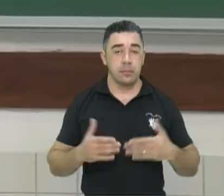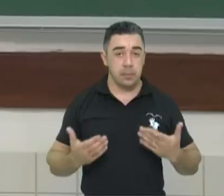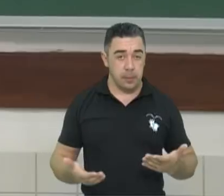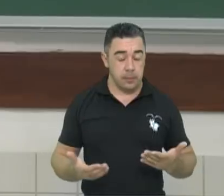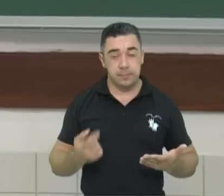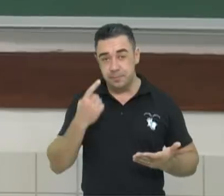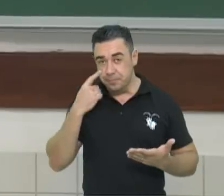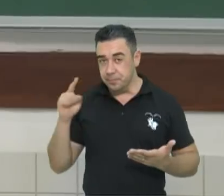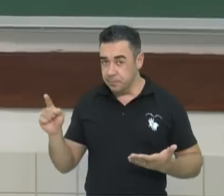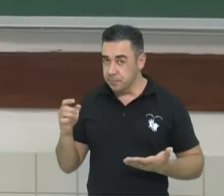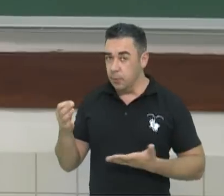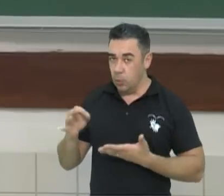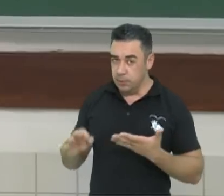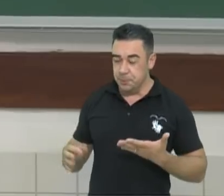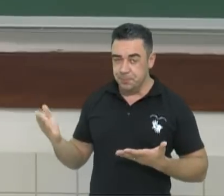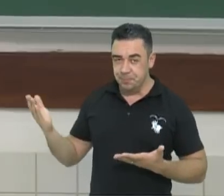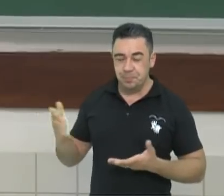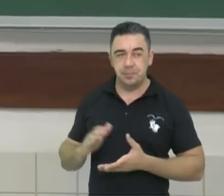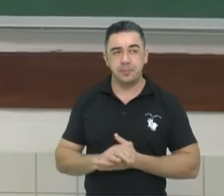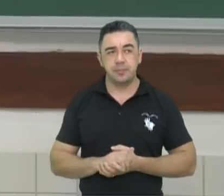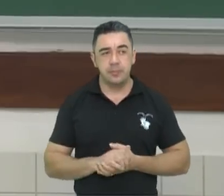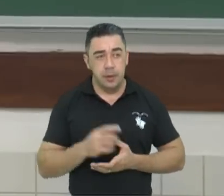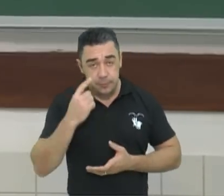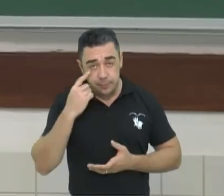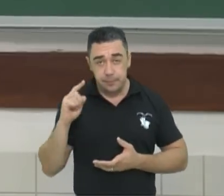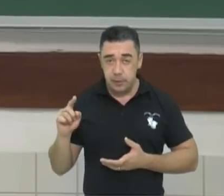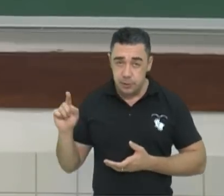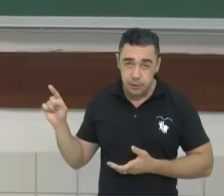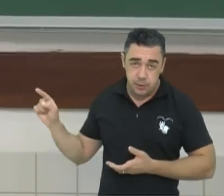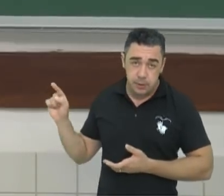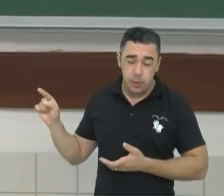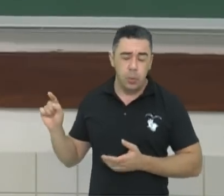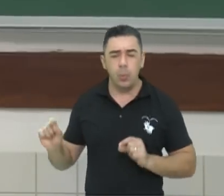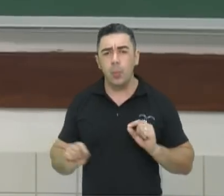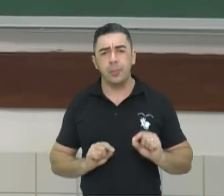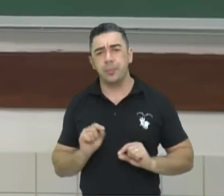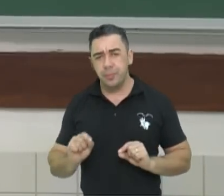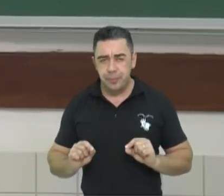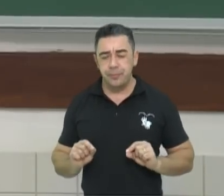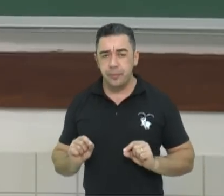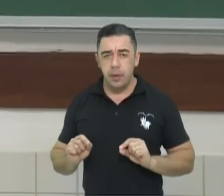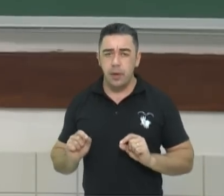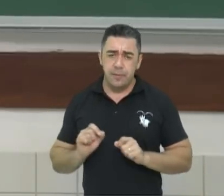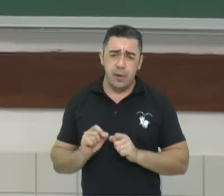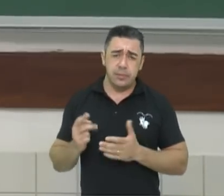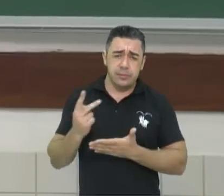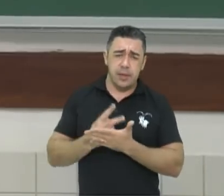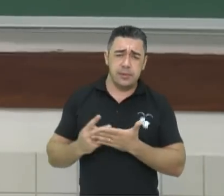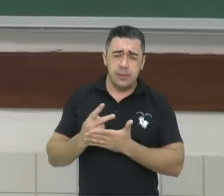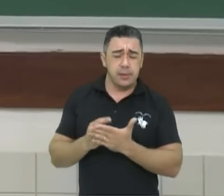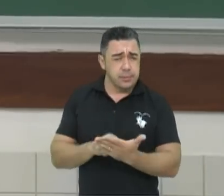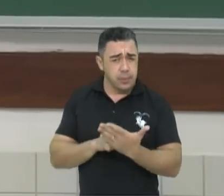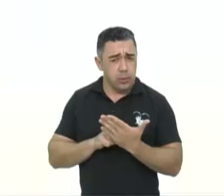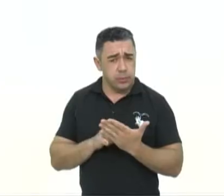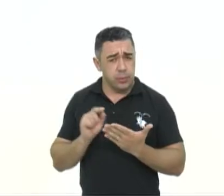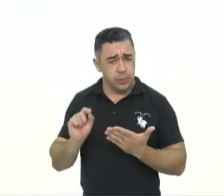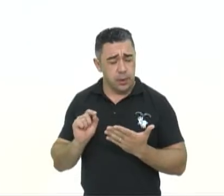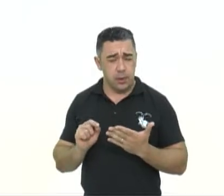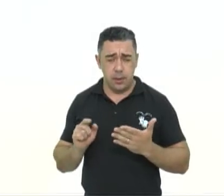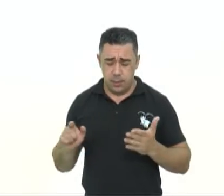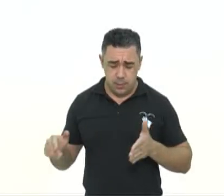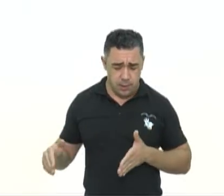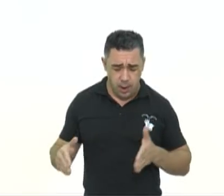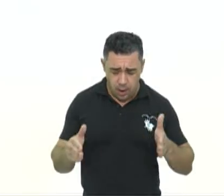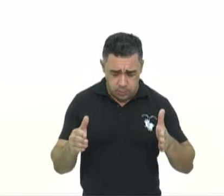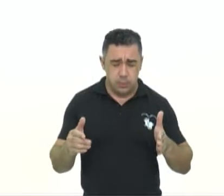Então, vamos lá, gente, para a correção desse exercício. Então, verifique lá, né, que a imagem que ele nos dá, né, do lago, né?